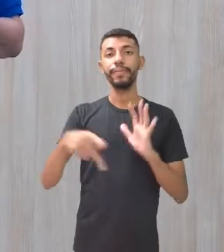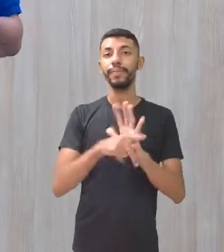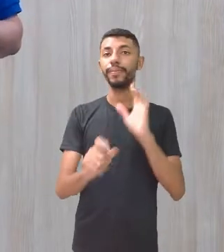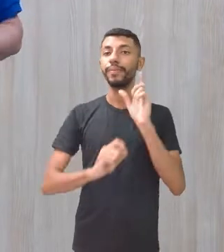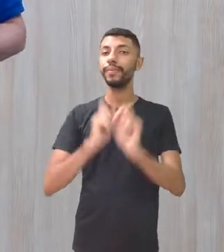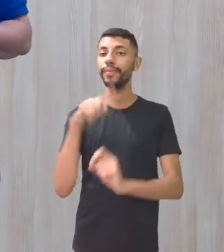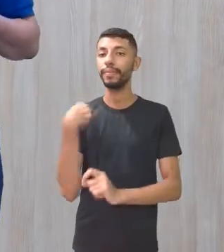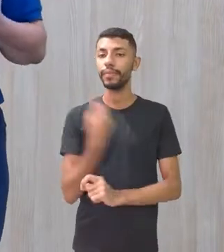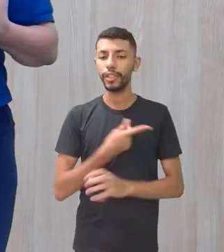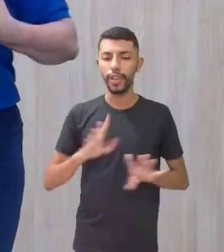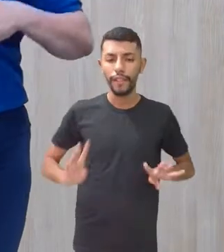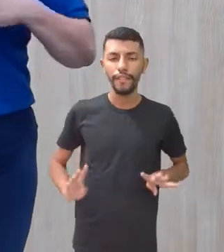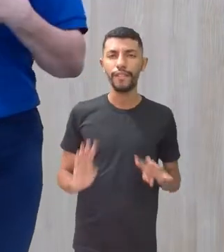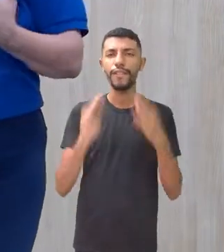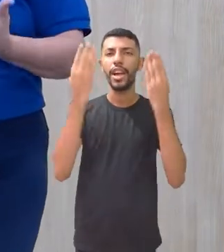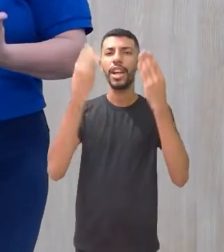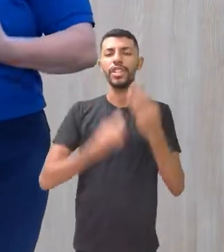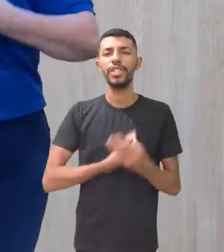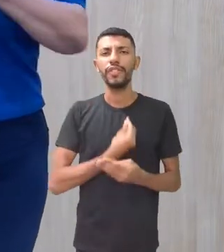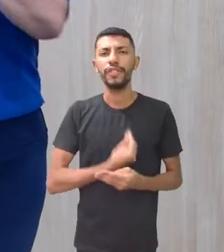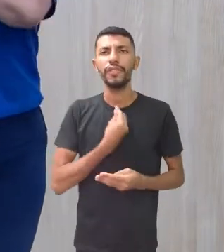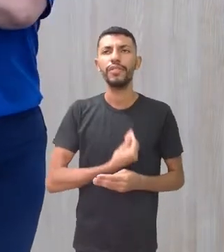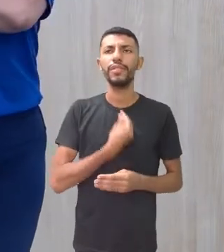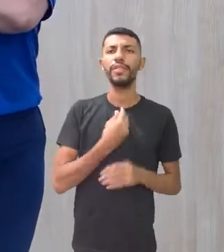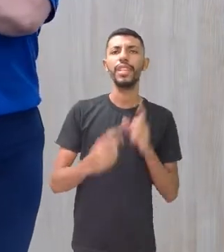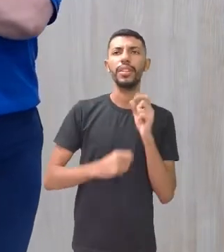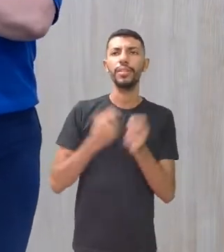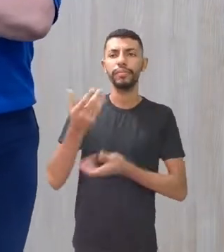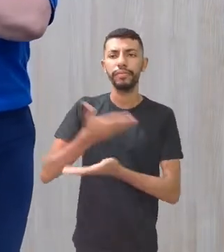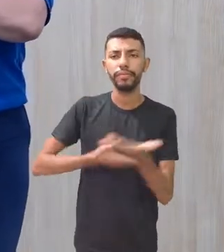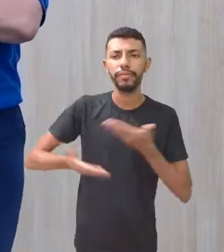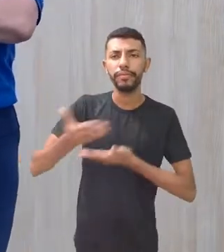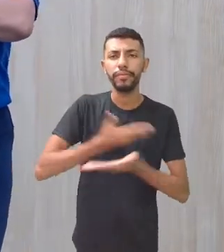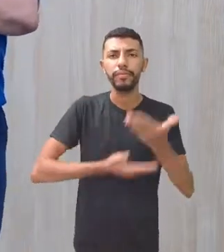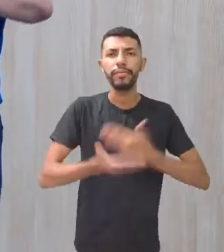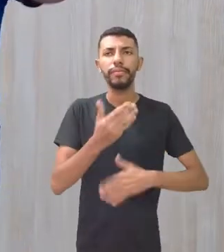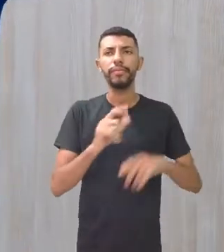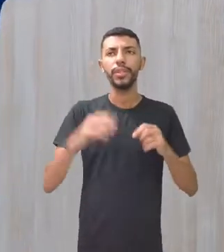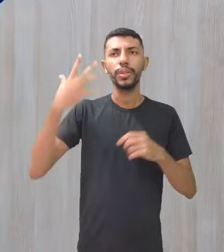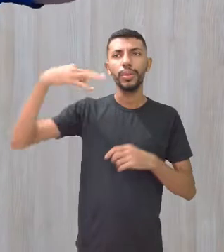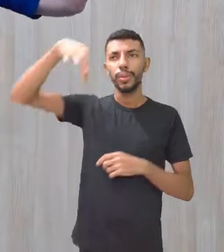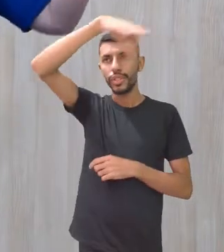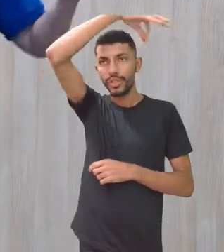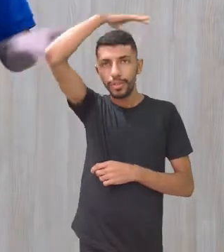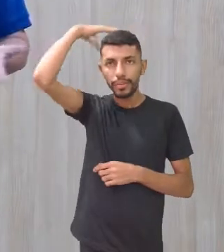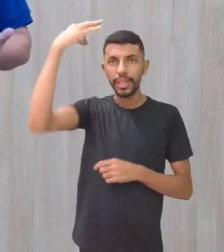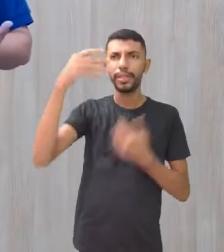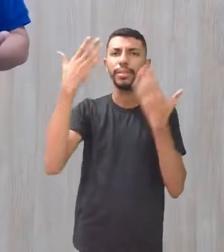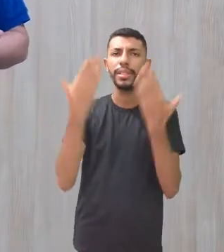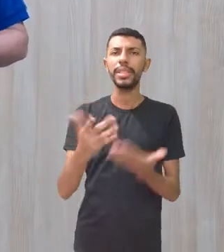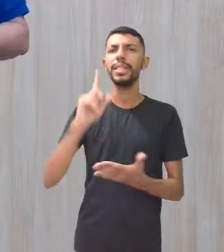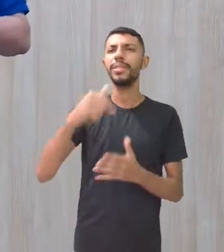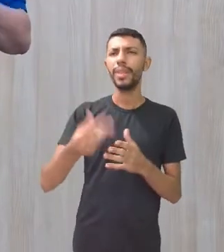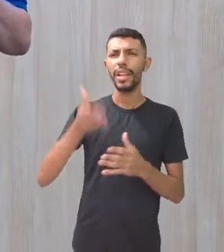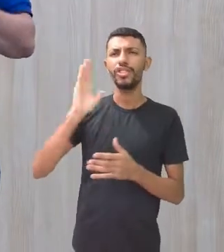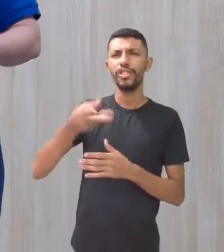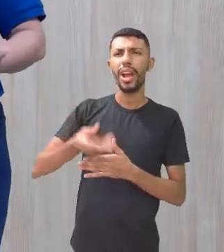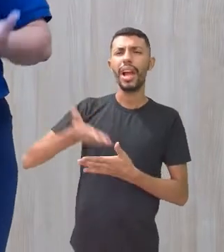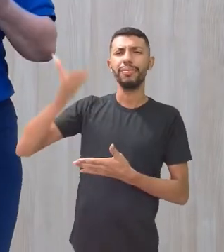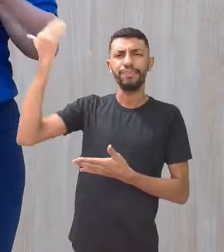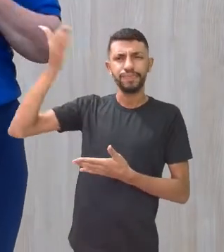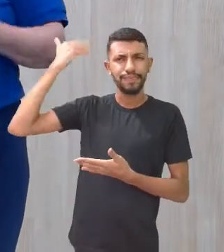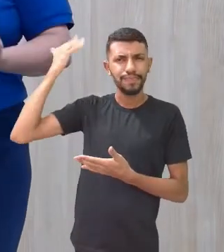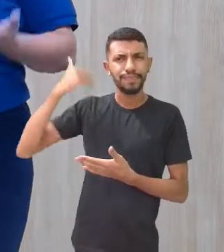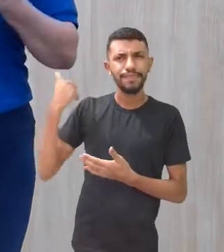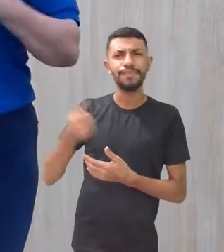de festejar, né, de vivenciar, relacionar com o espiritual, com o divino, isso é muito antigo, né? E tudo